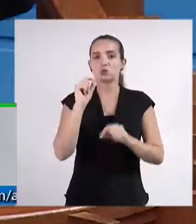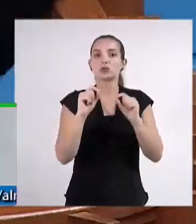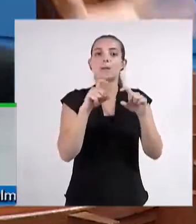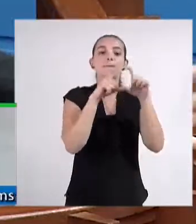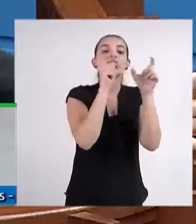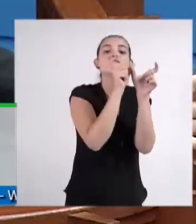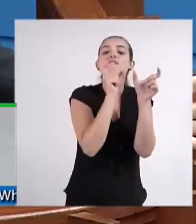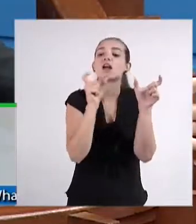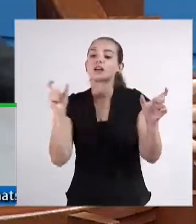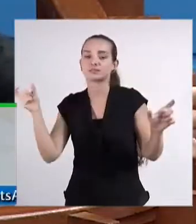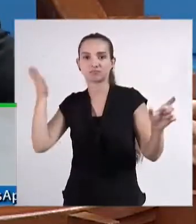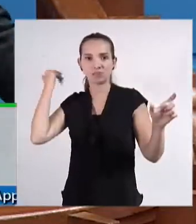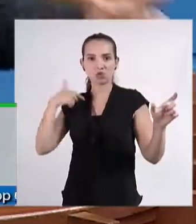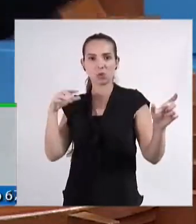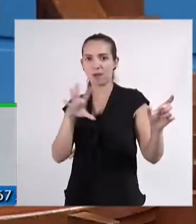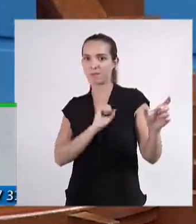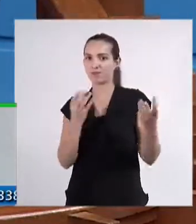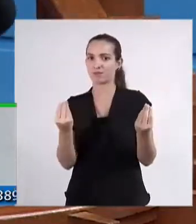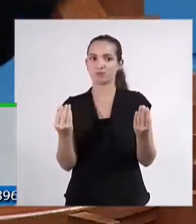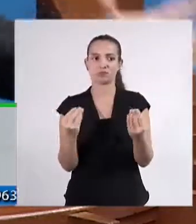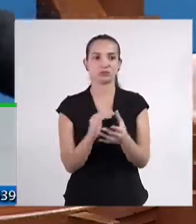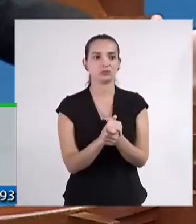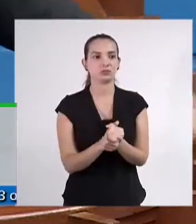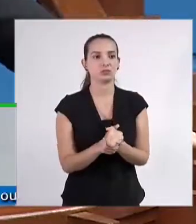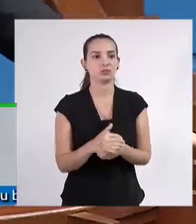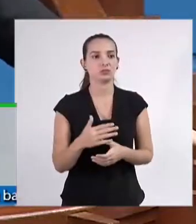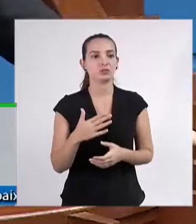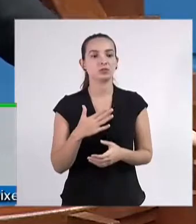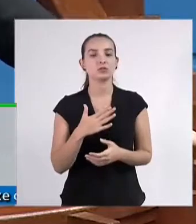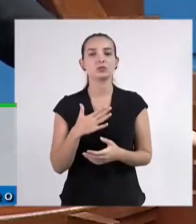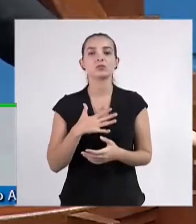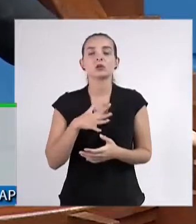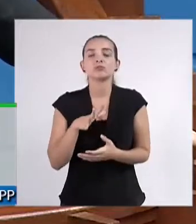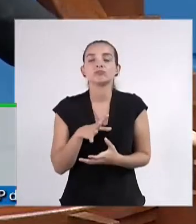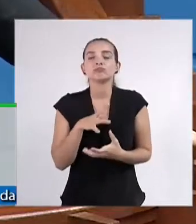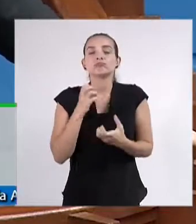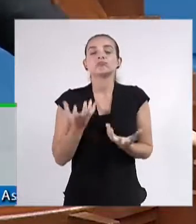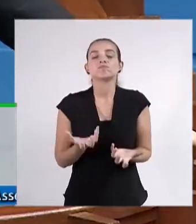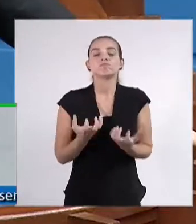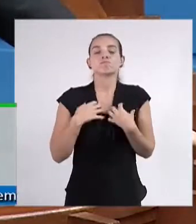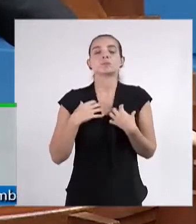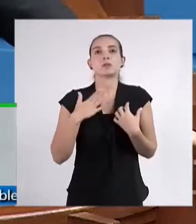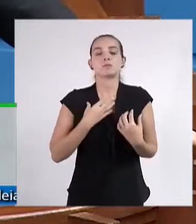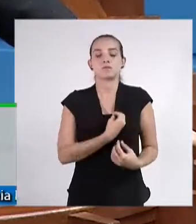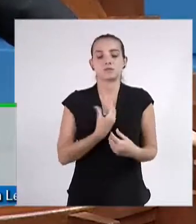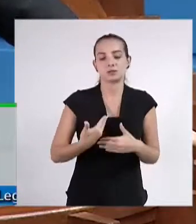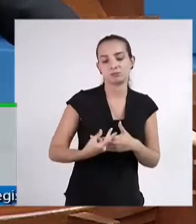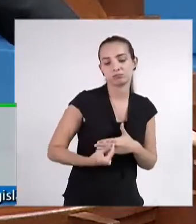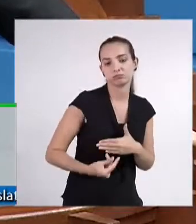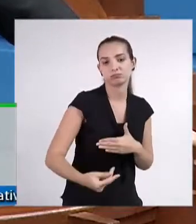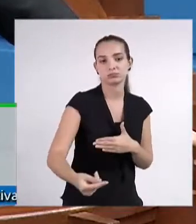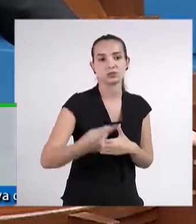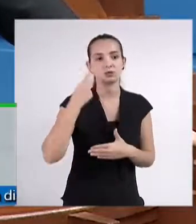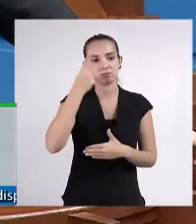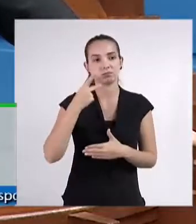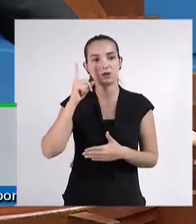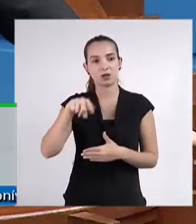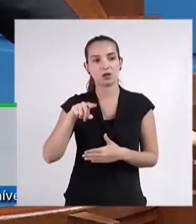eu amava muito e tenho como um dos meus inspiradores na minha militância política, que é do